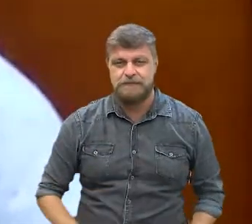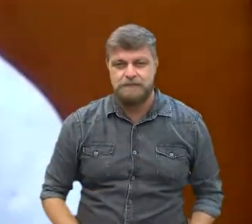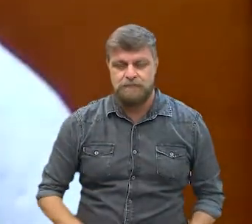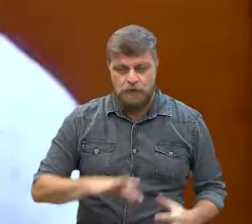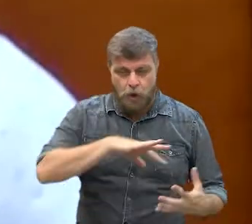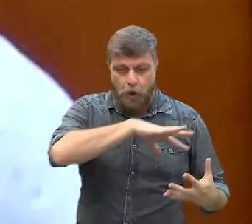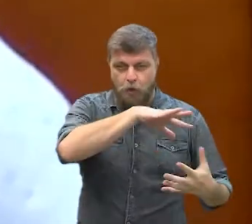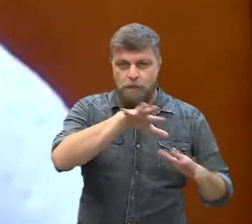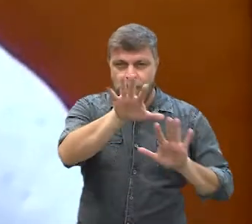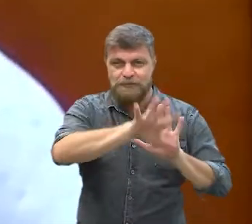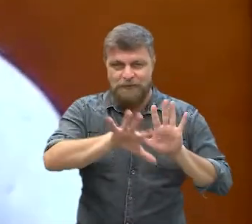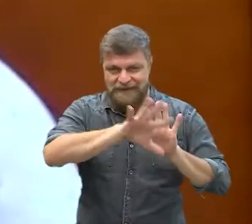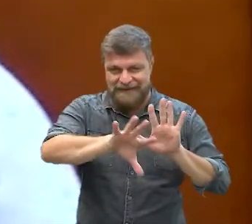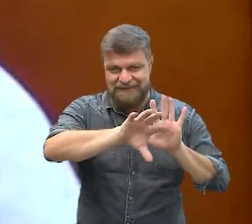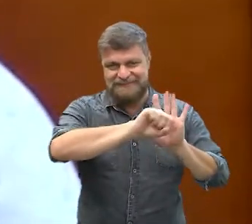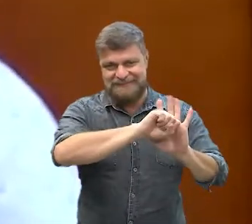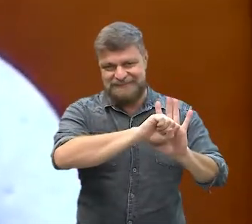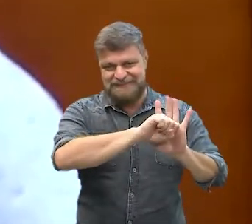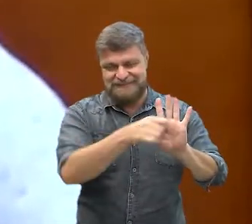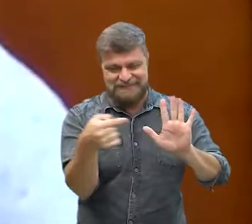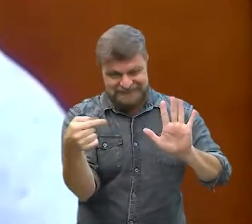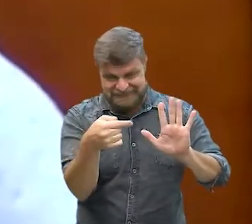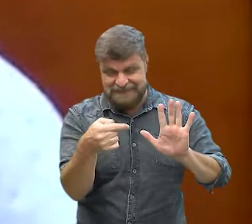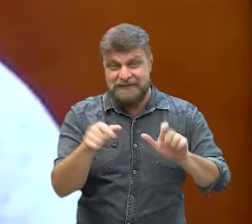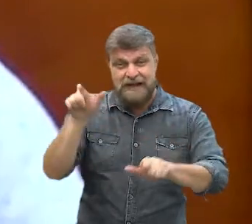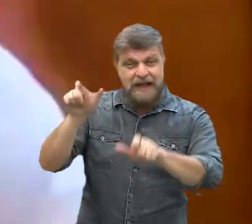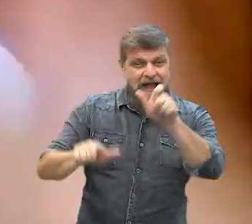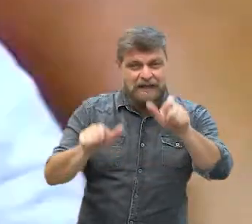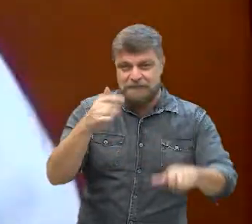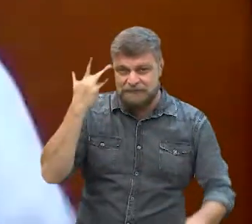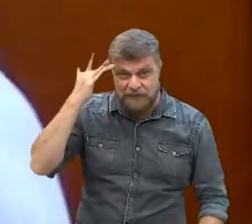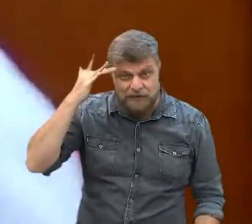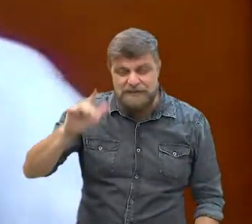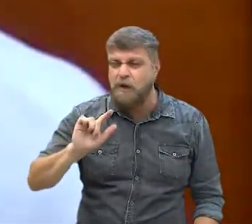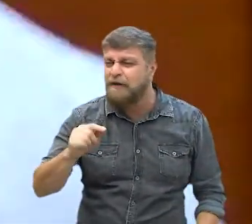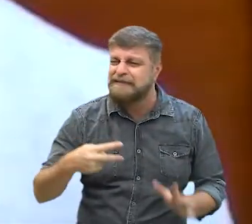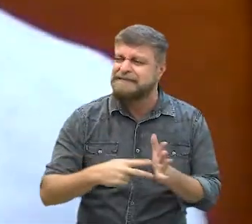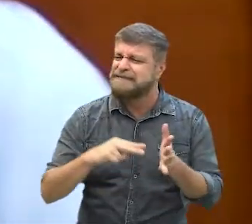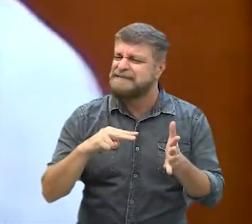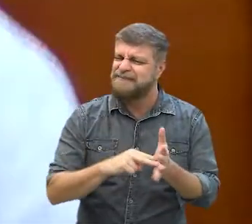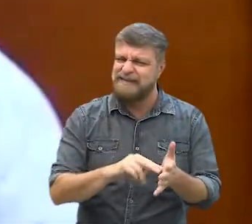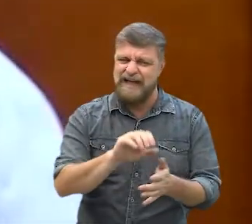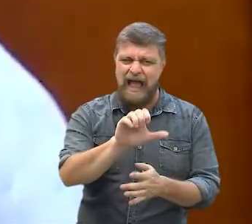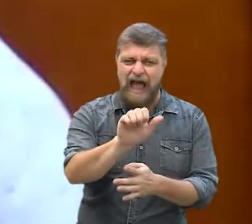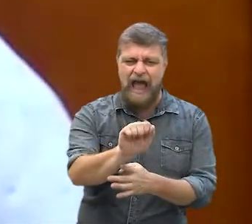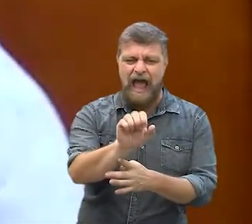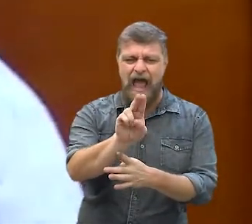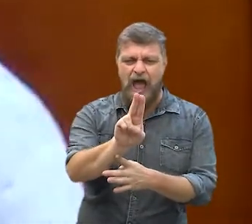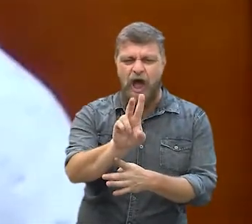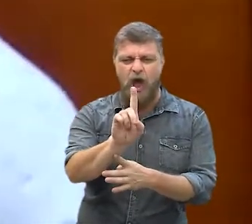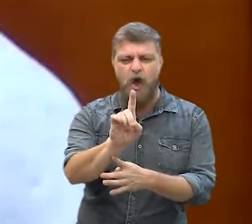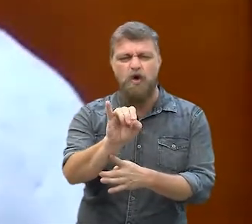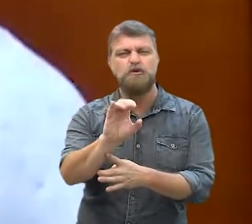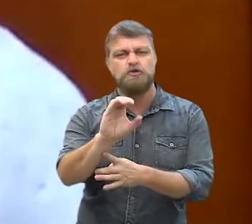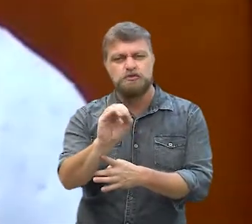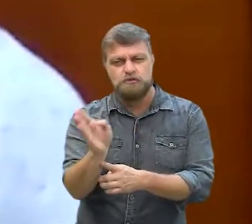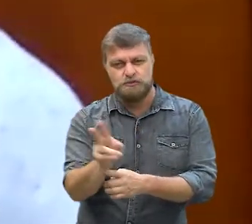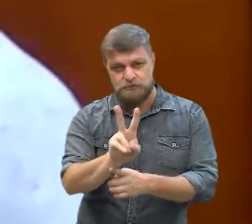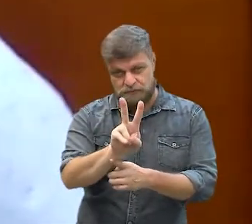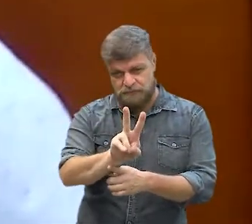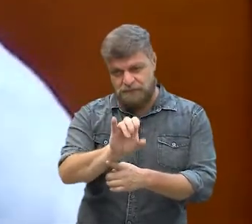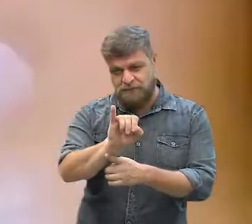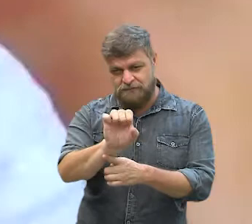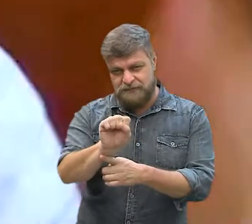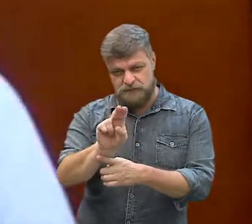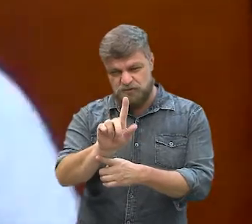mundo hoje ele é audiovisual praticamente, né? Às vezes as pessoas nem sabiam o que era antigamente, falavam, puxa,